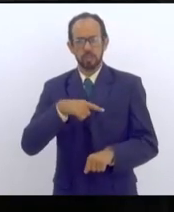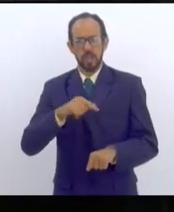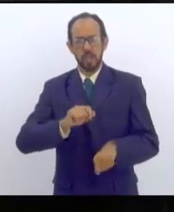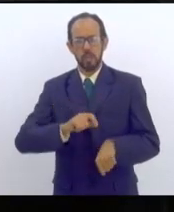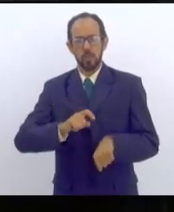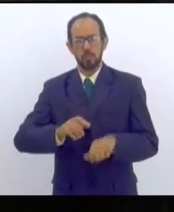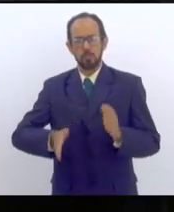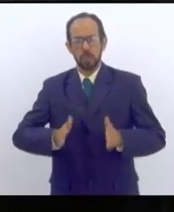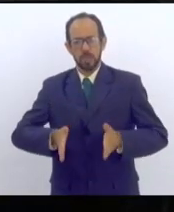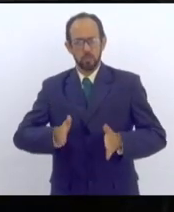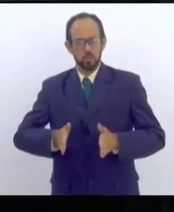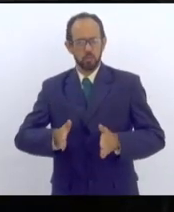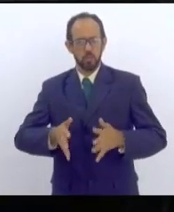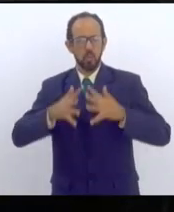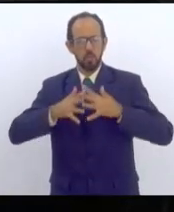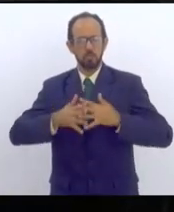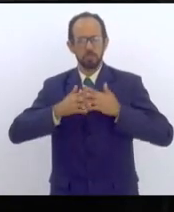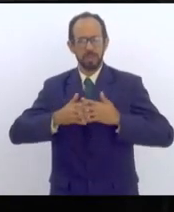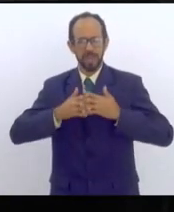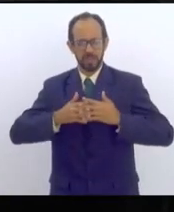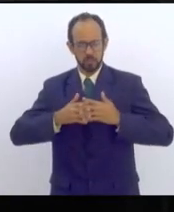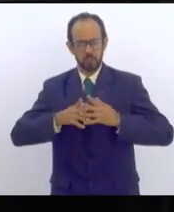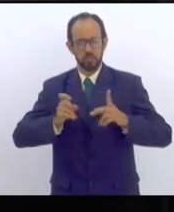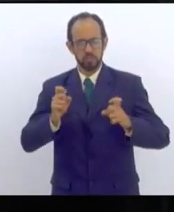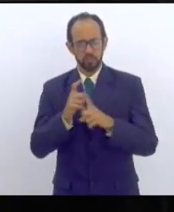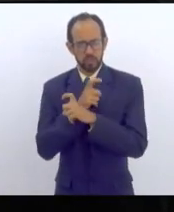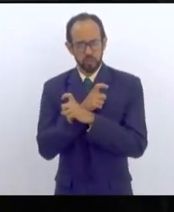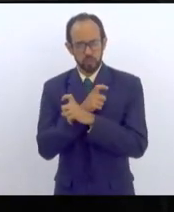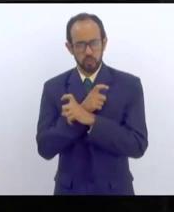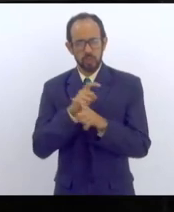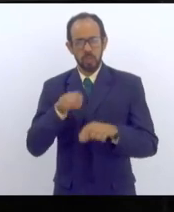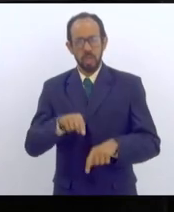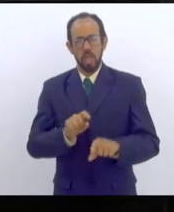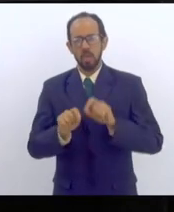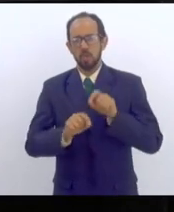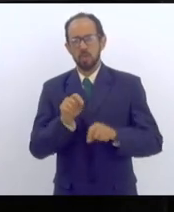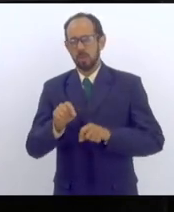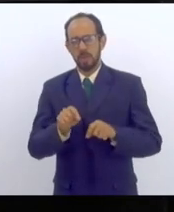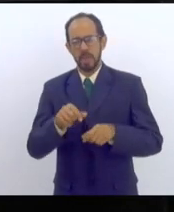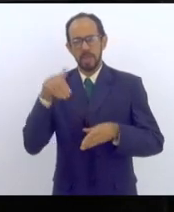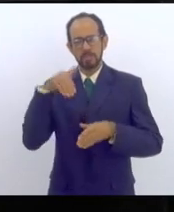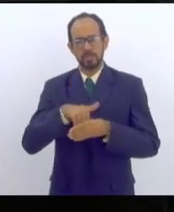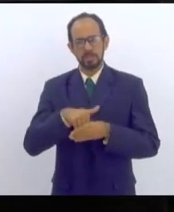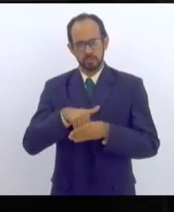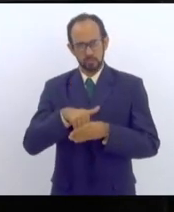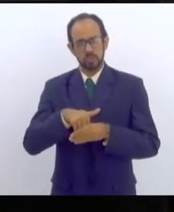período tenso, difícil, que foram as eleições